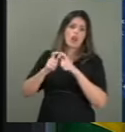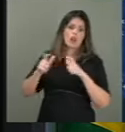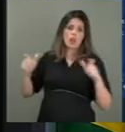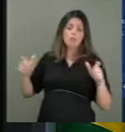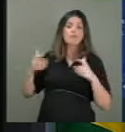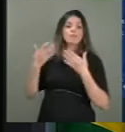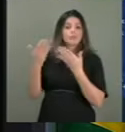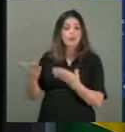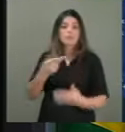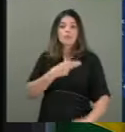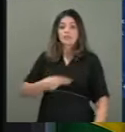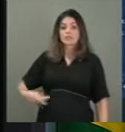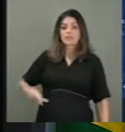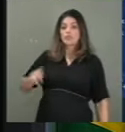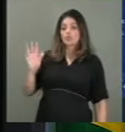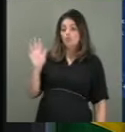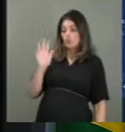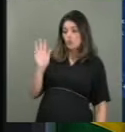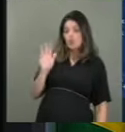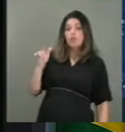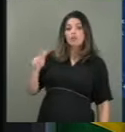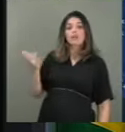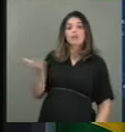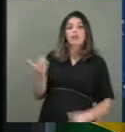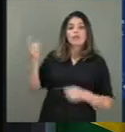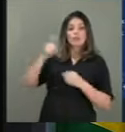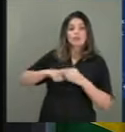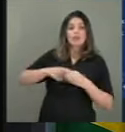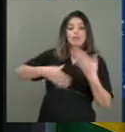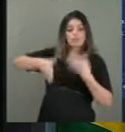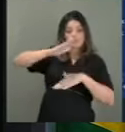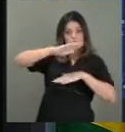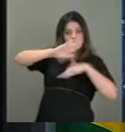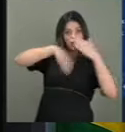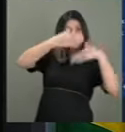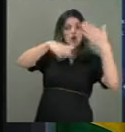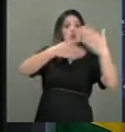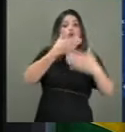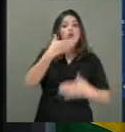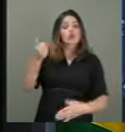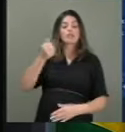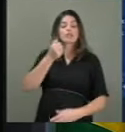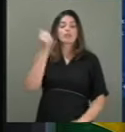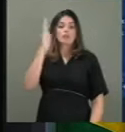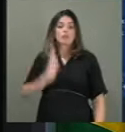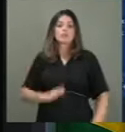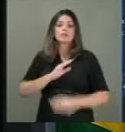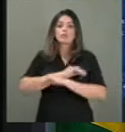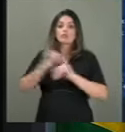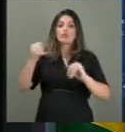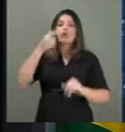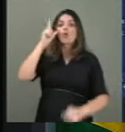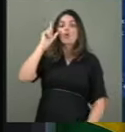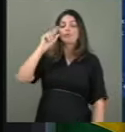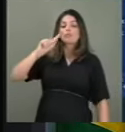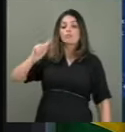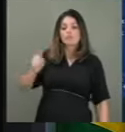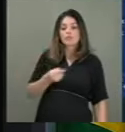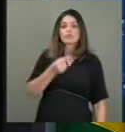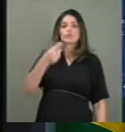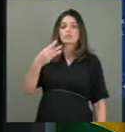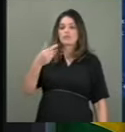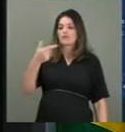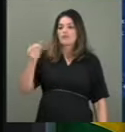presidente Lula dentro do processo de reconstrução do Brasil anunciou ontem salário mínimo de 1320 reais